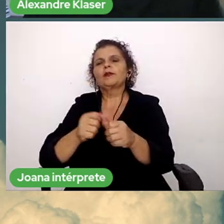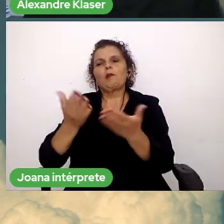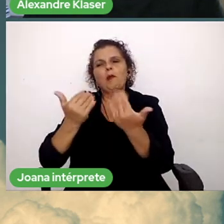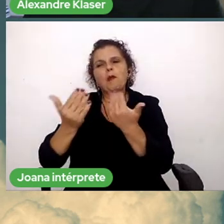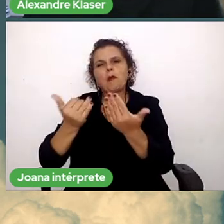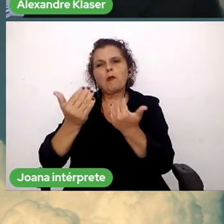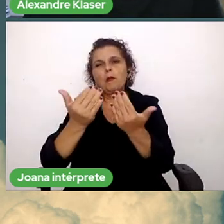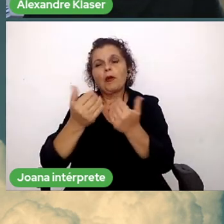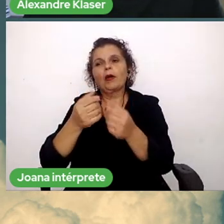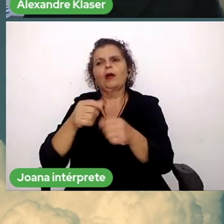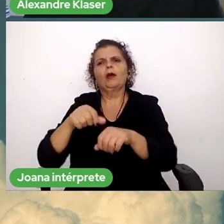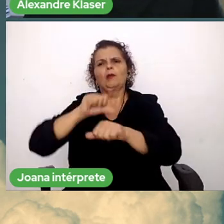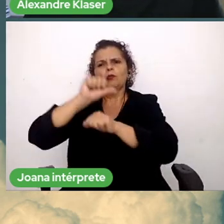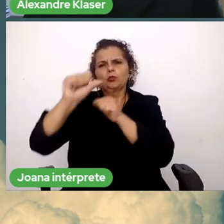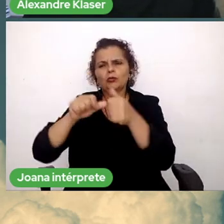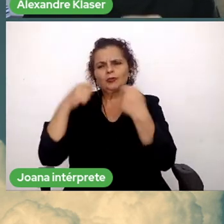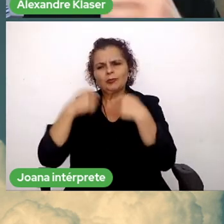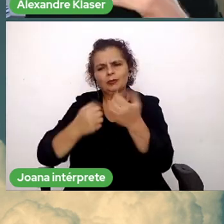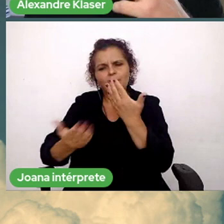ela é fundamental em todos os níveis.